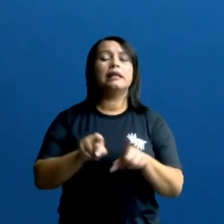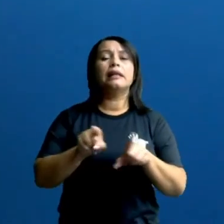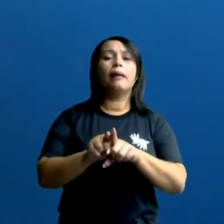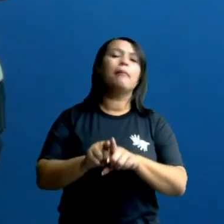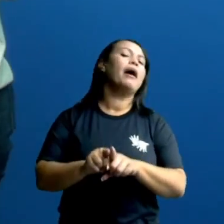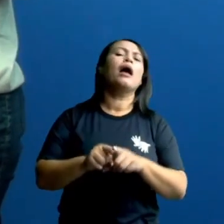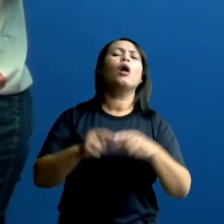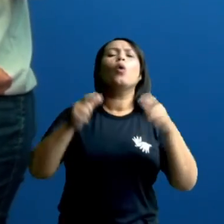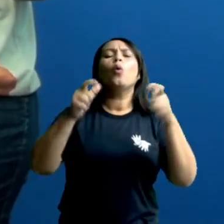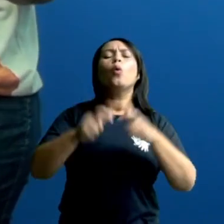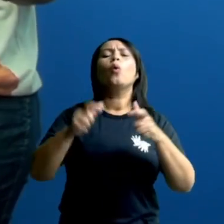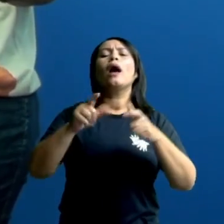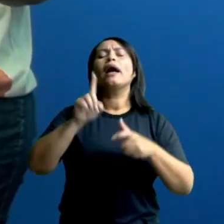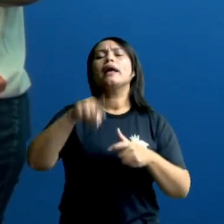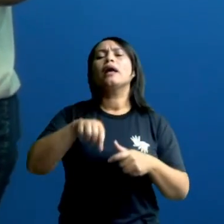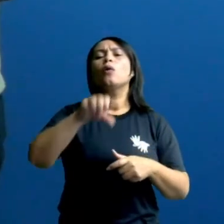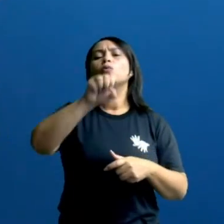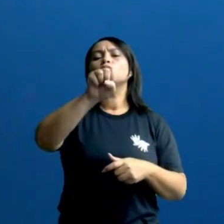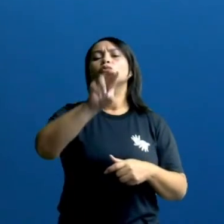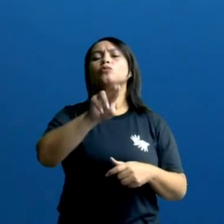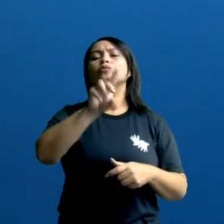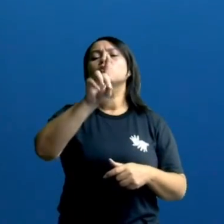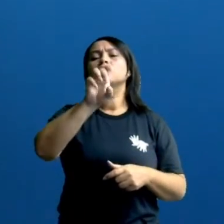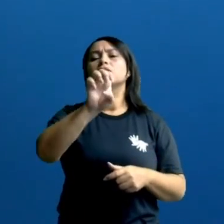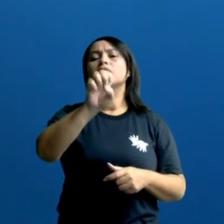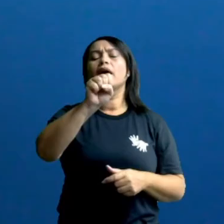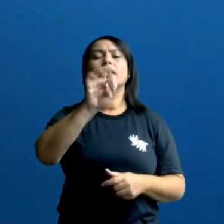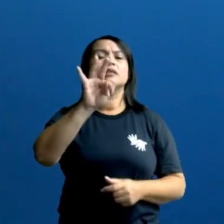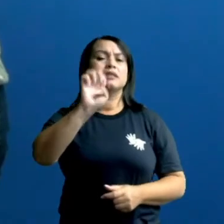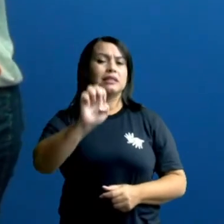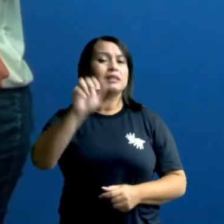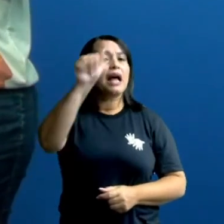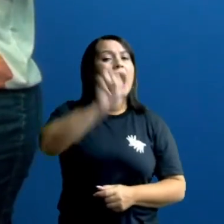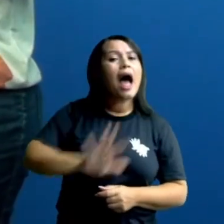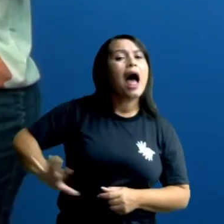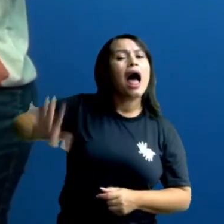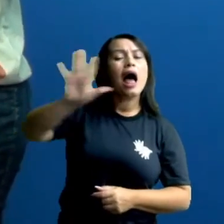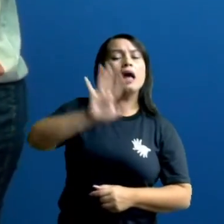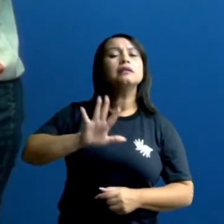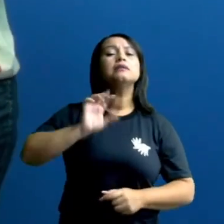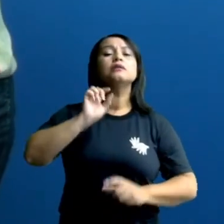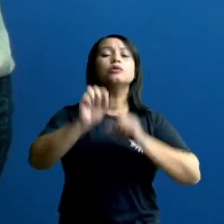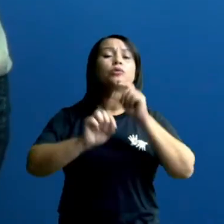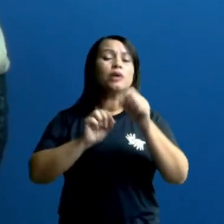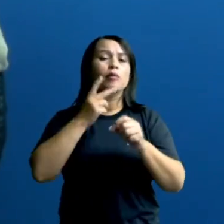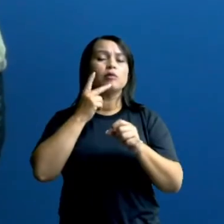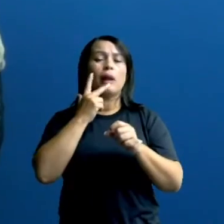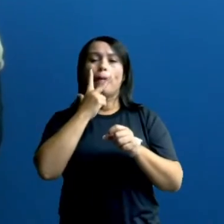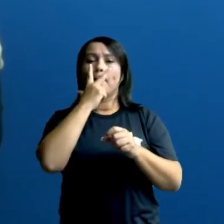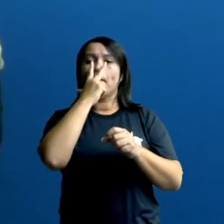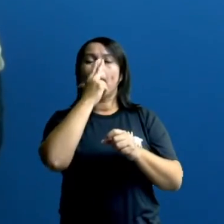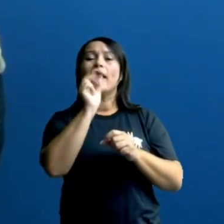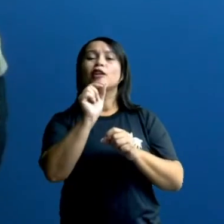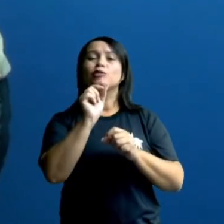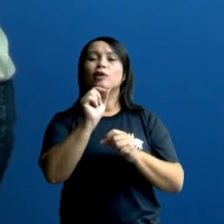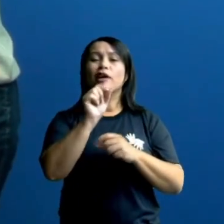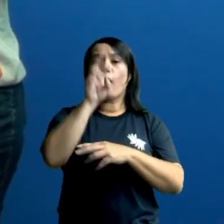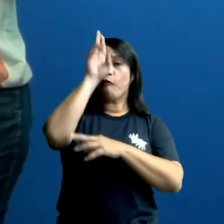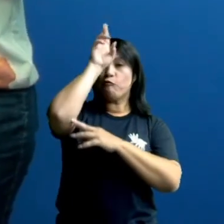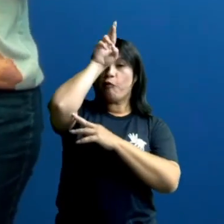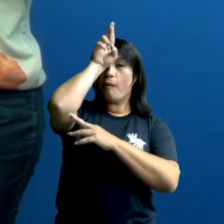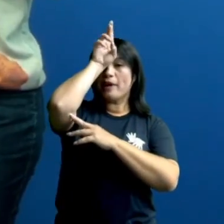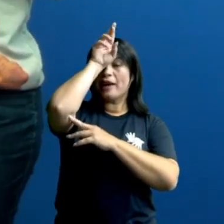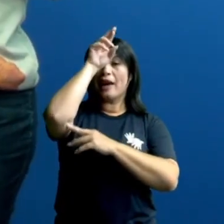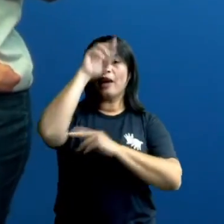a gente vai chamar, né, que é o Sudeste Asiático, a região do Sudeste Asiático, a gente vai chamar de formigueiro humano, porque são